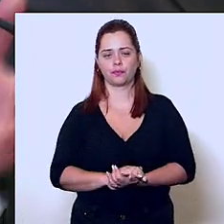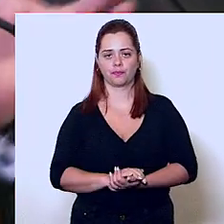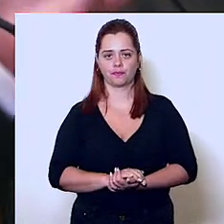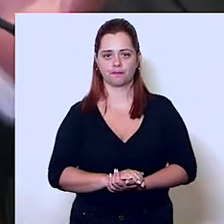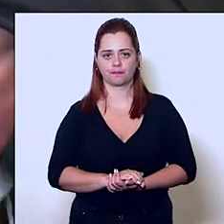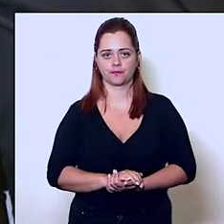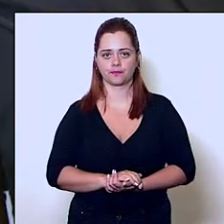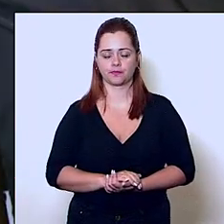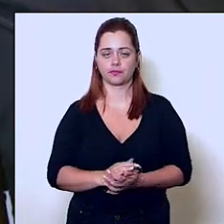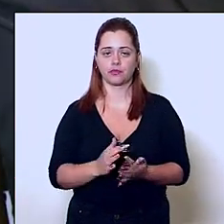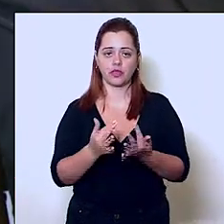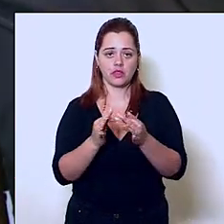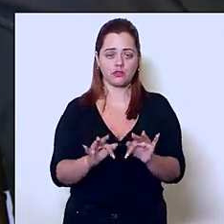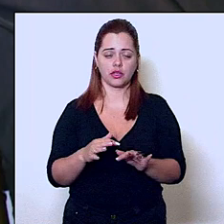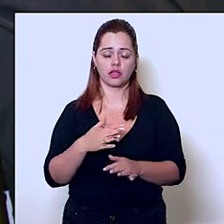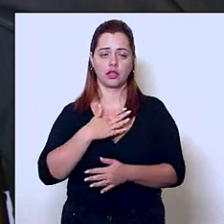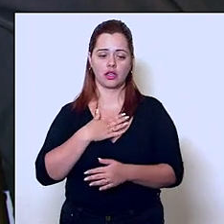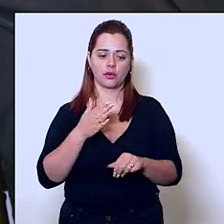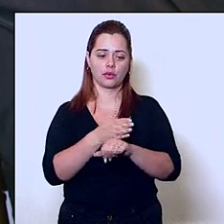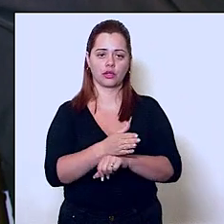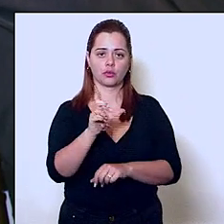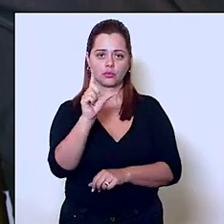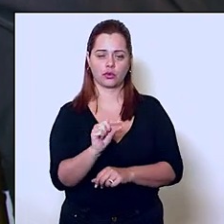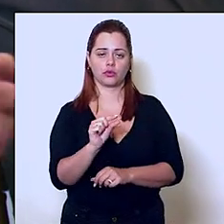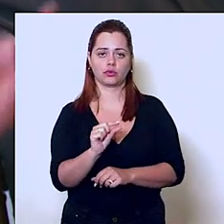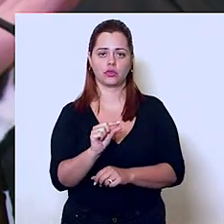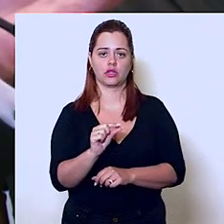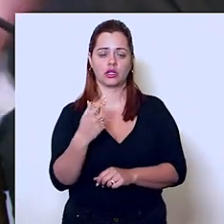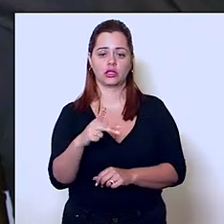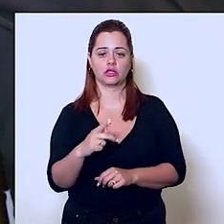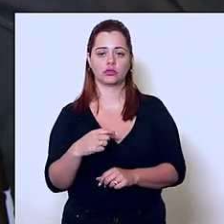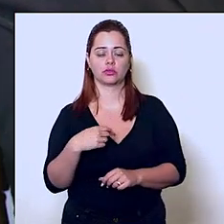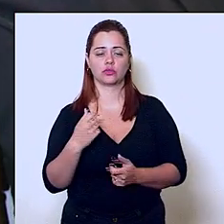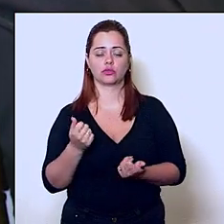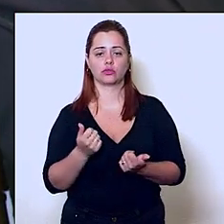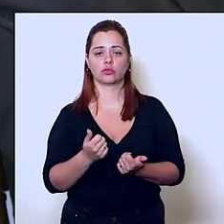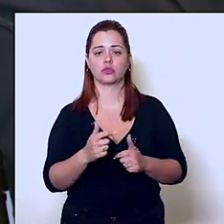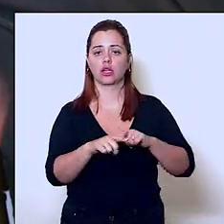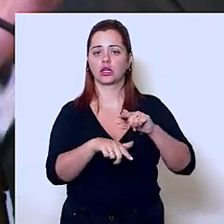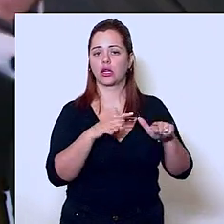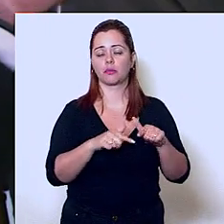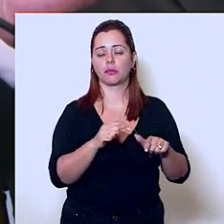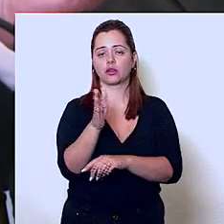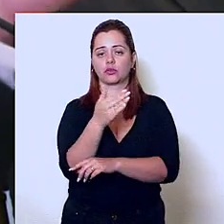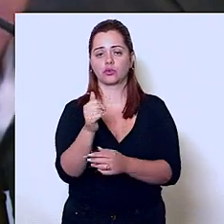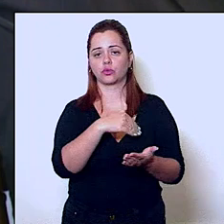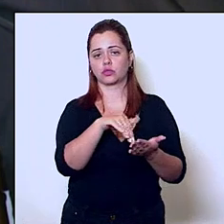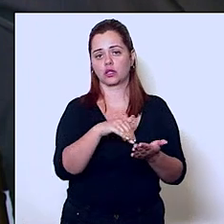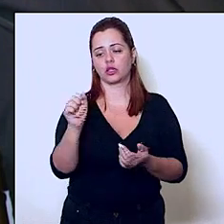enfim, aí entra um pouco desse nosso hábito diplomático, né, secretário-geral. Eu vejo o